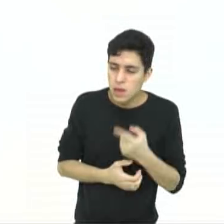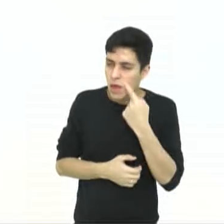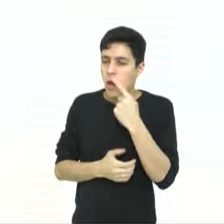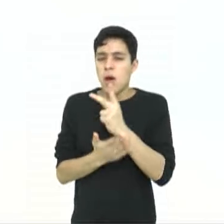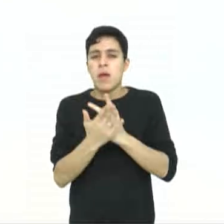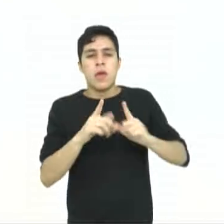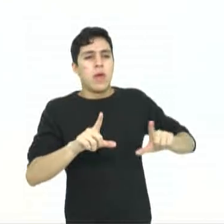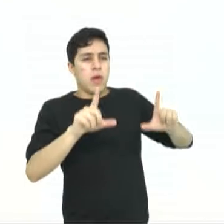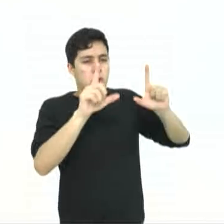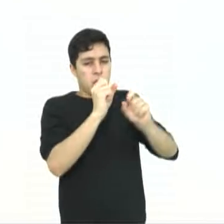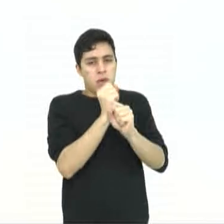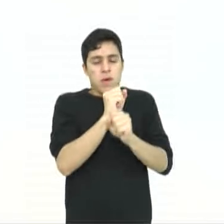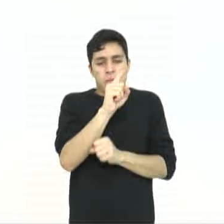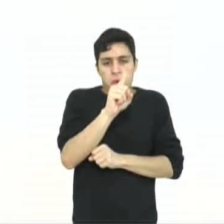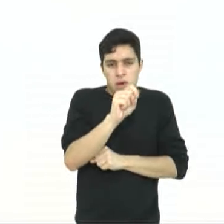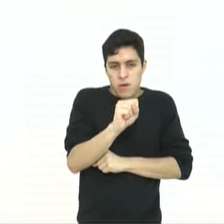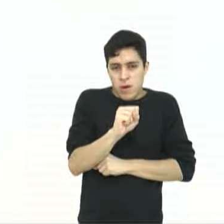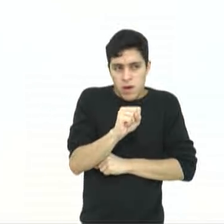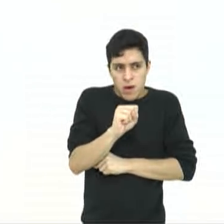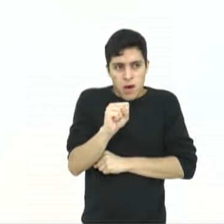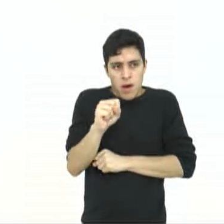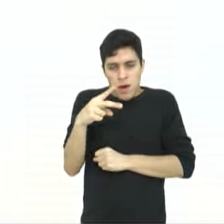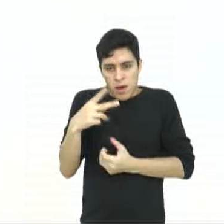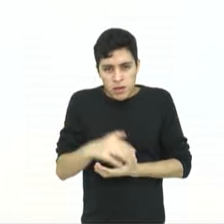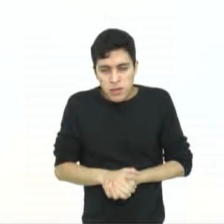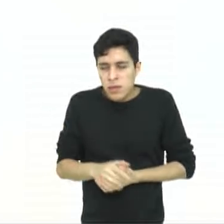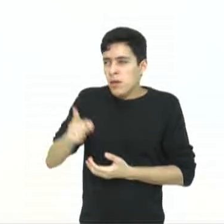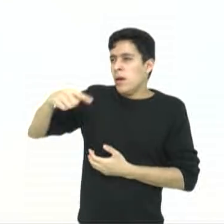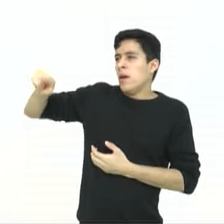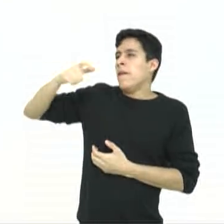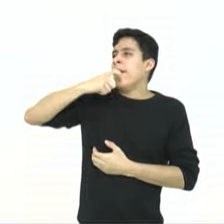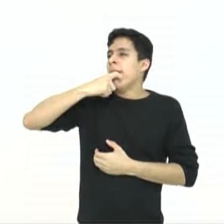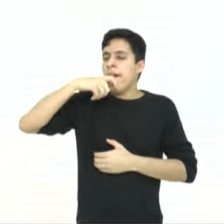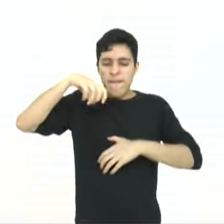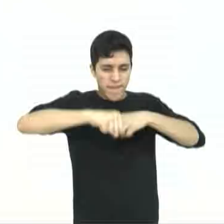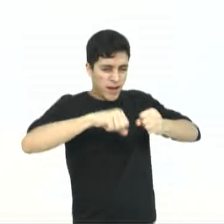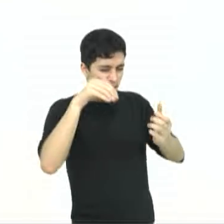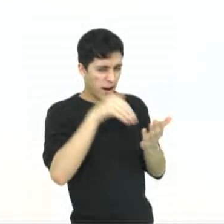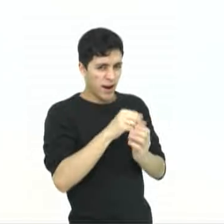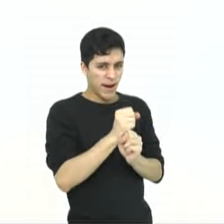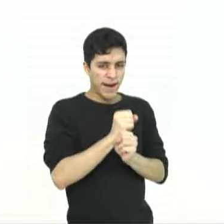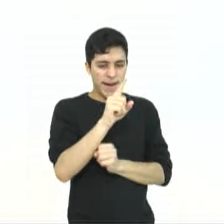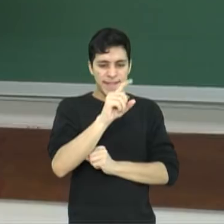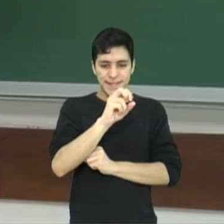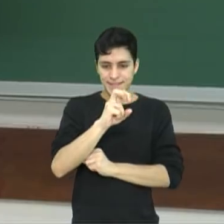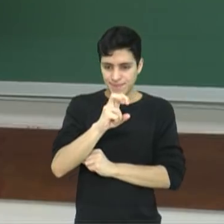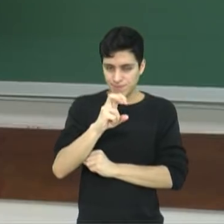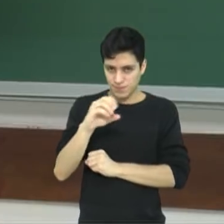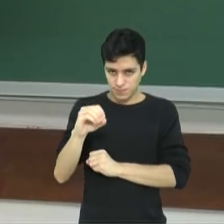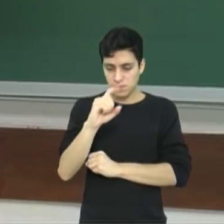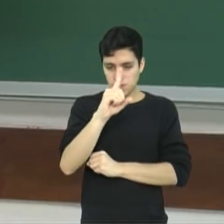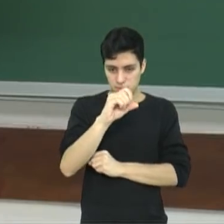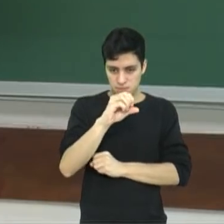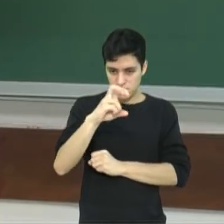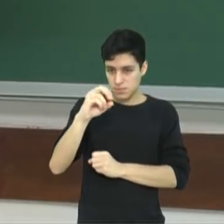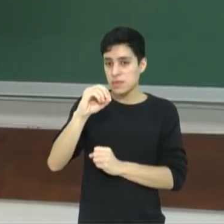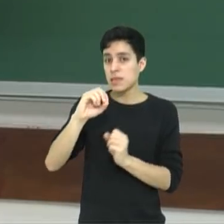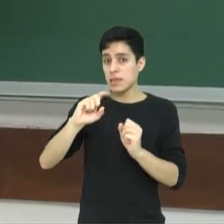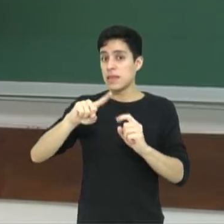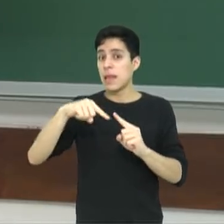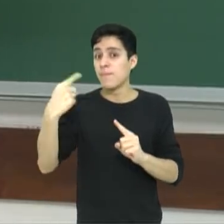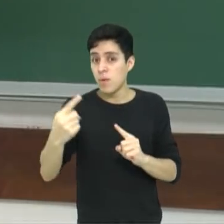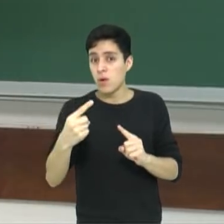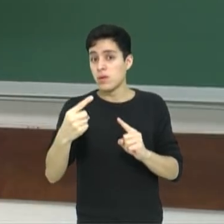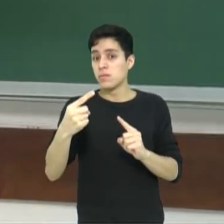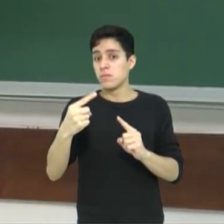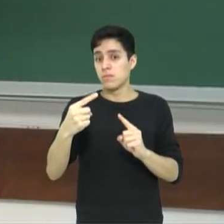de 1882. Essa invasão inglesa acaba ficando até 1950, pós-Segunda Guerra Mundial.